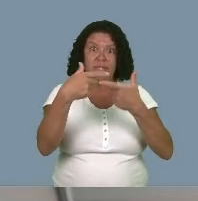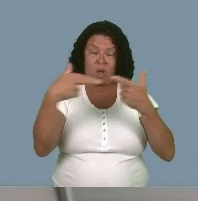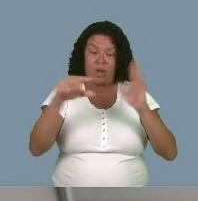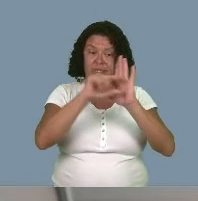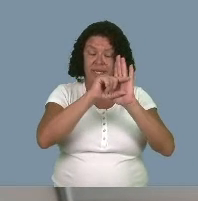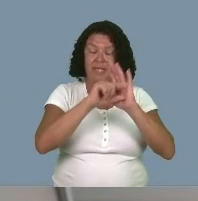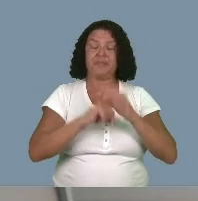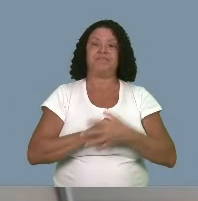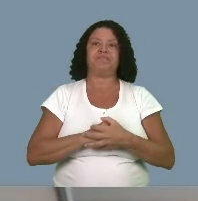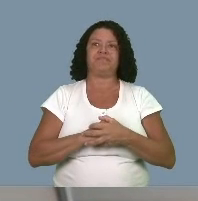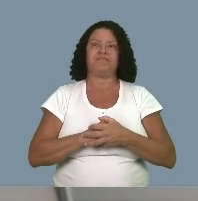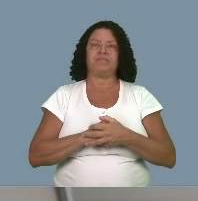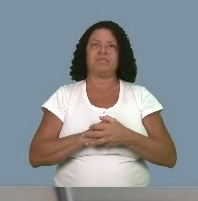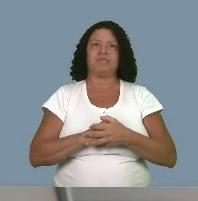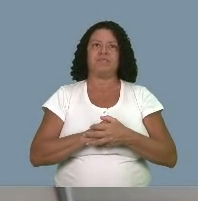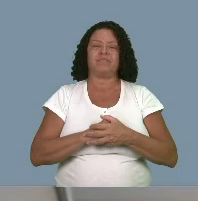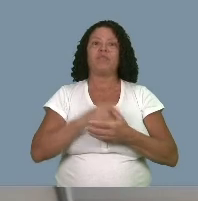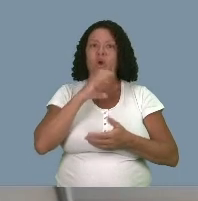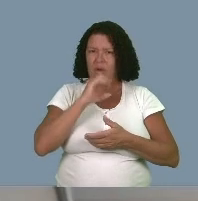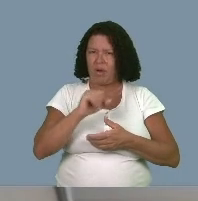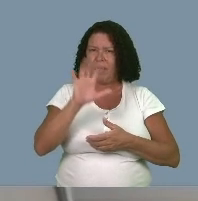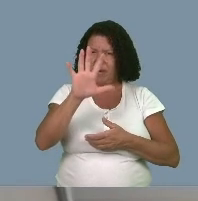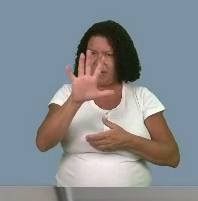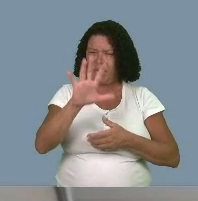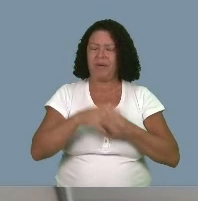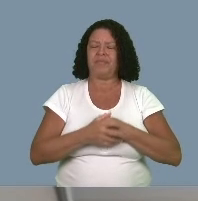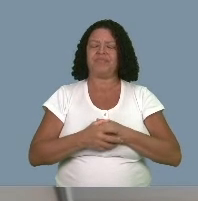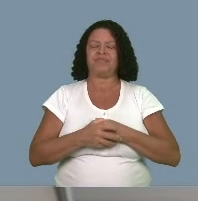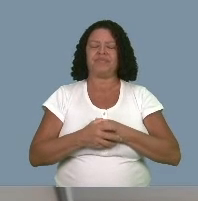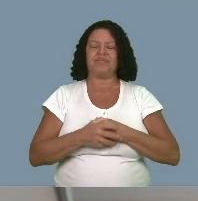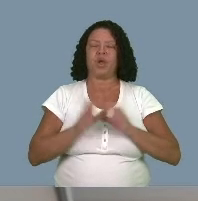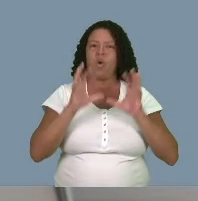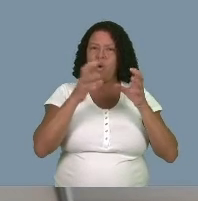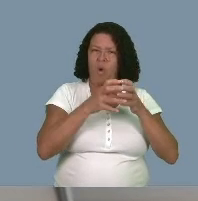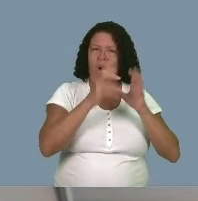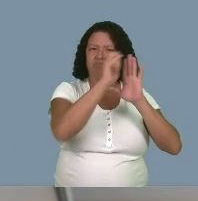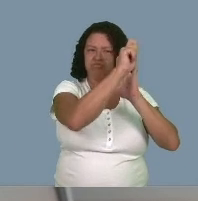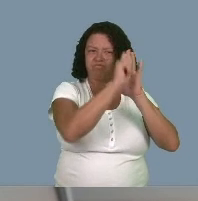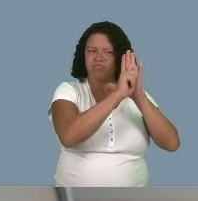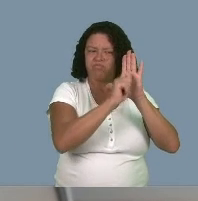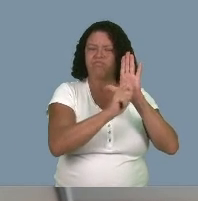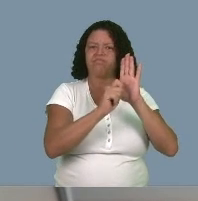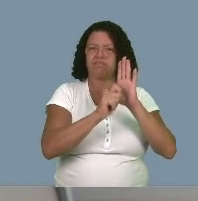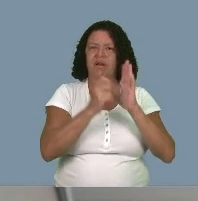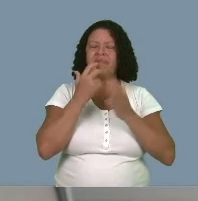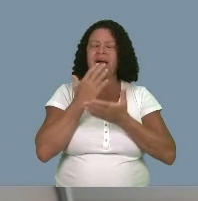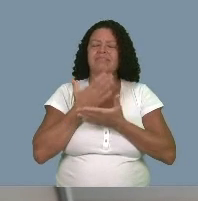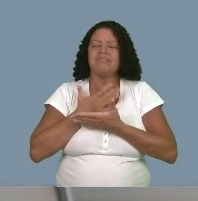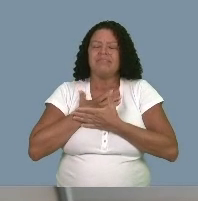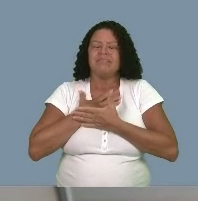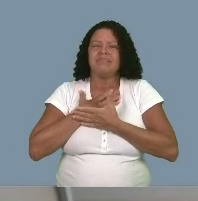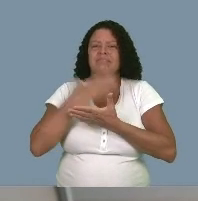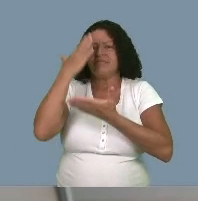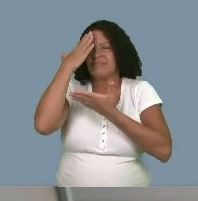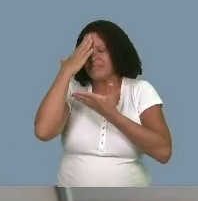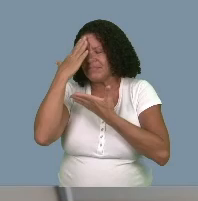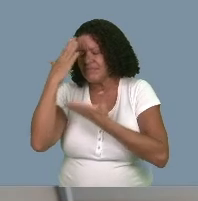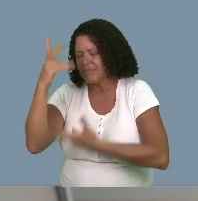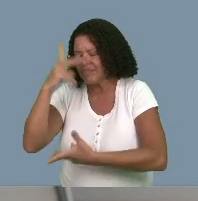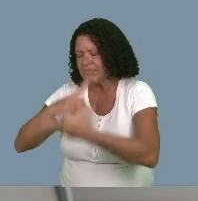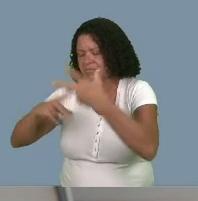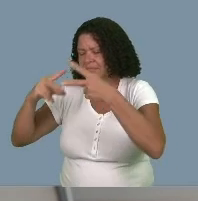trecho. Olha só como o Dr. Bezerra de Menezes e o seu grupo se diz honrado com a